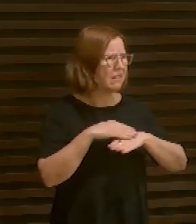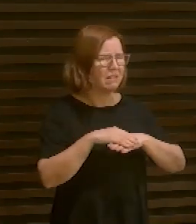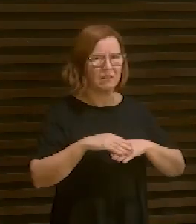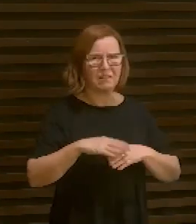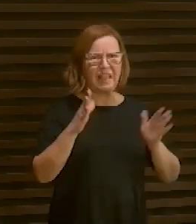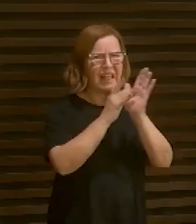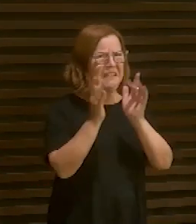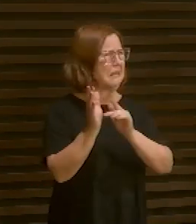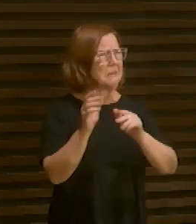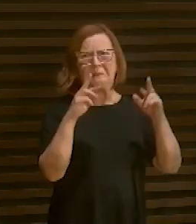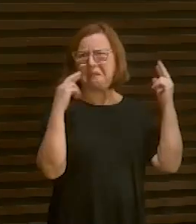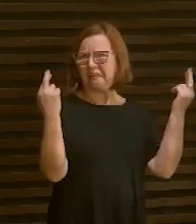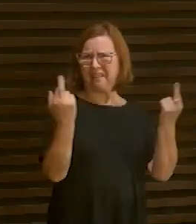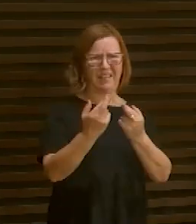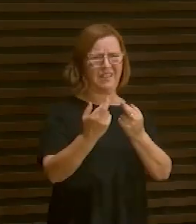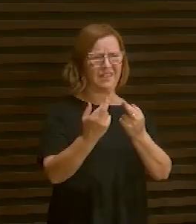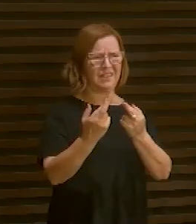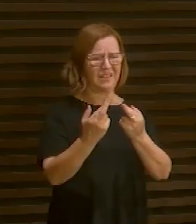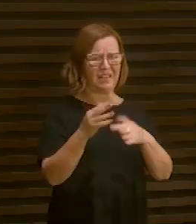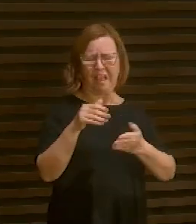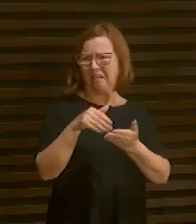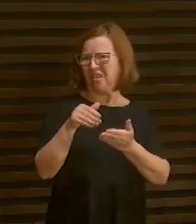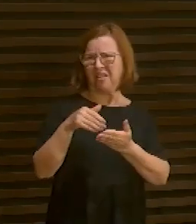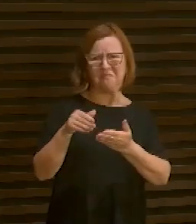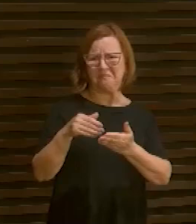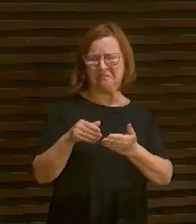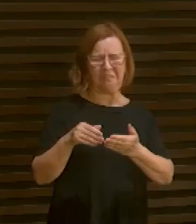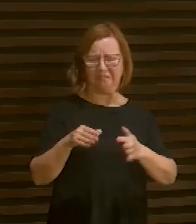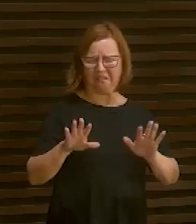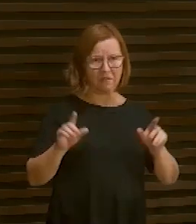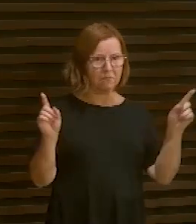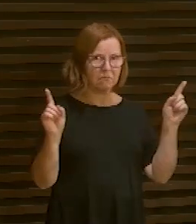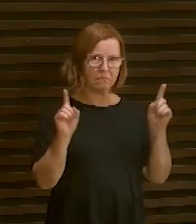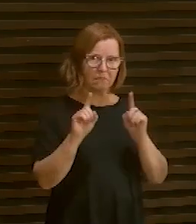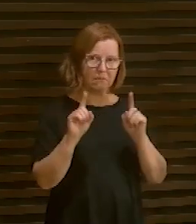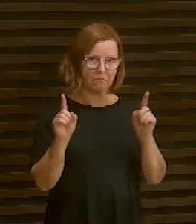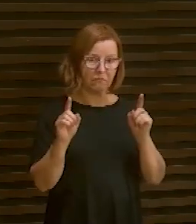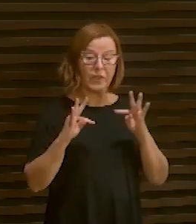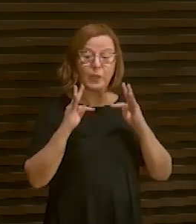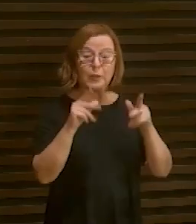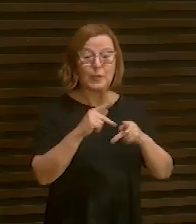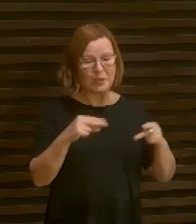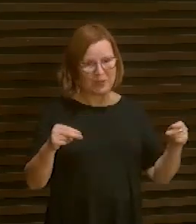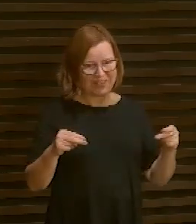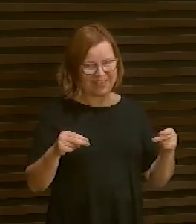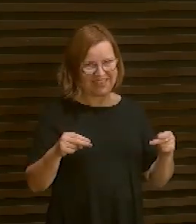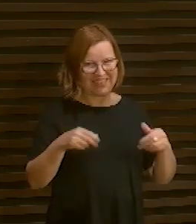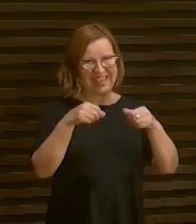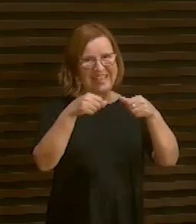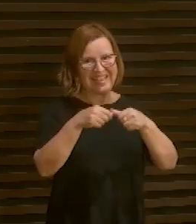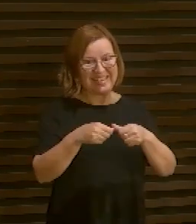Jesus não está reinando, ele está fora da órbita. Não, todas as coisas estão debaixo dos